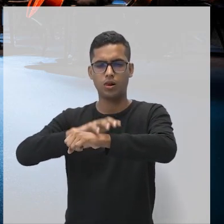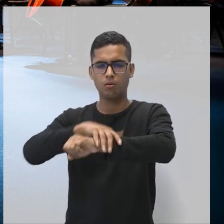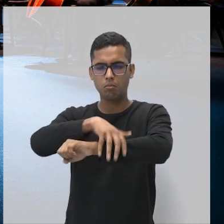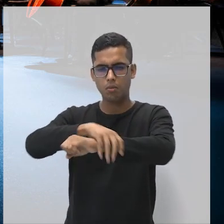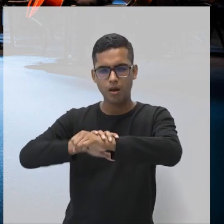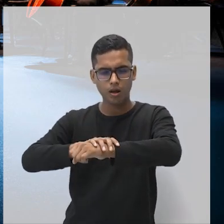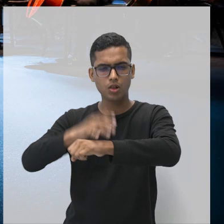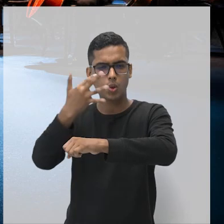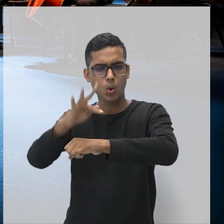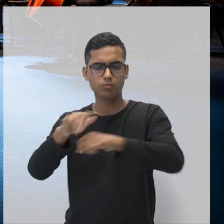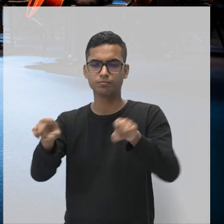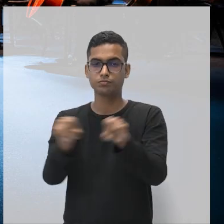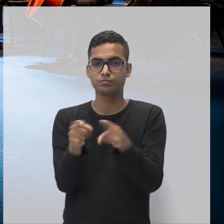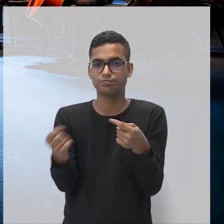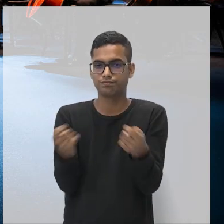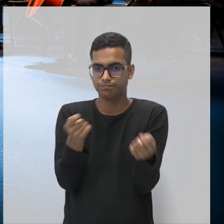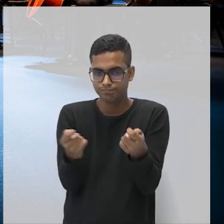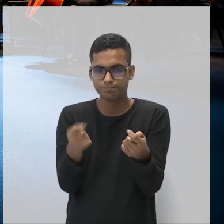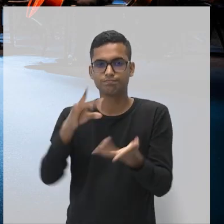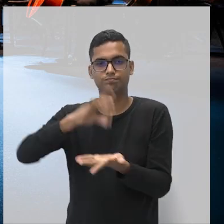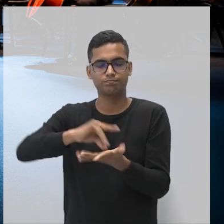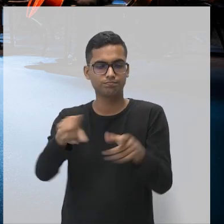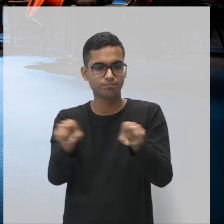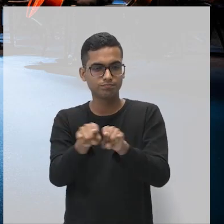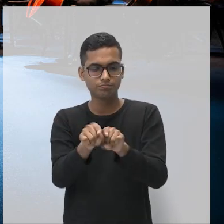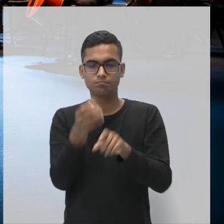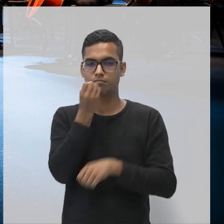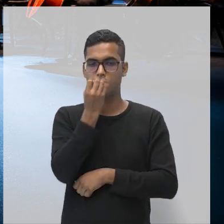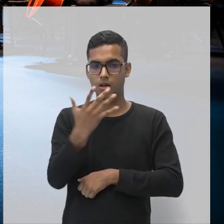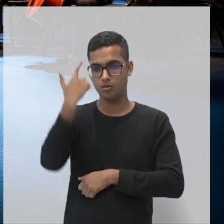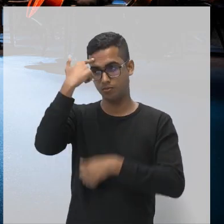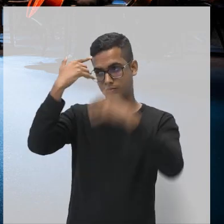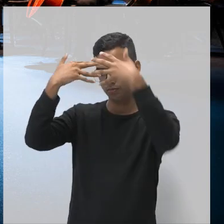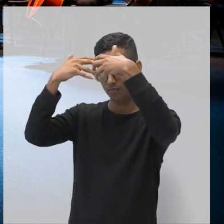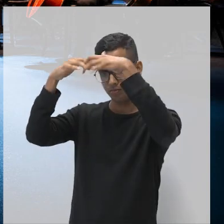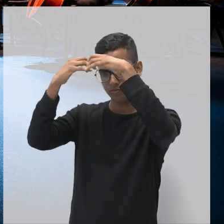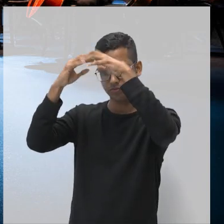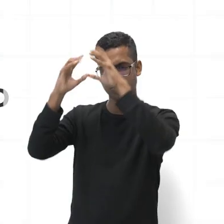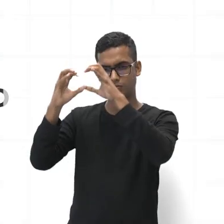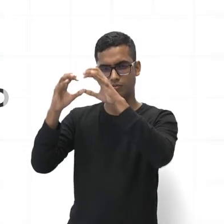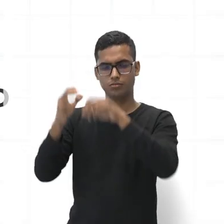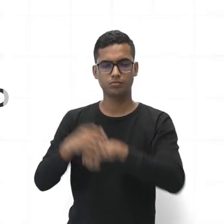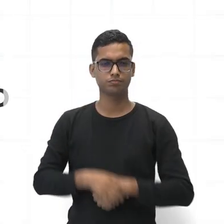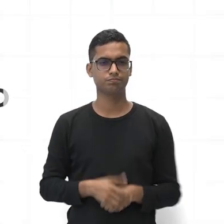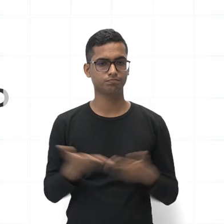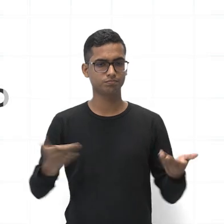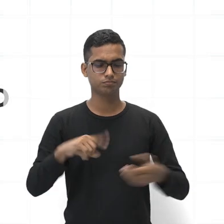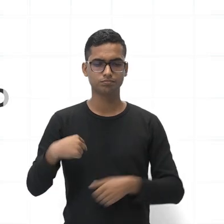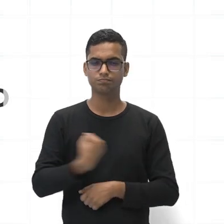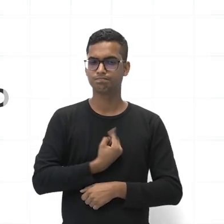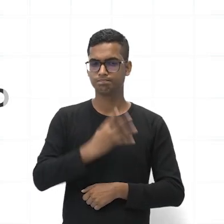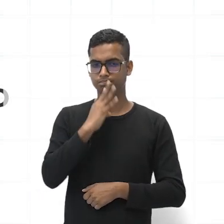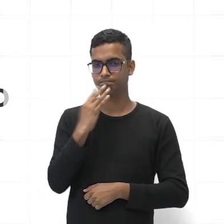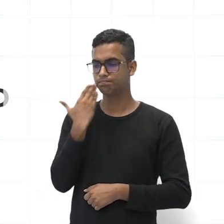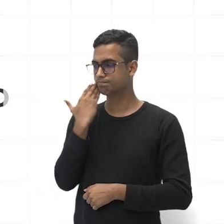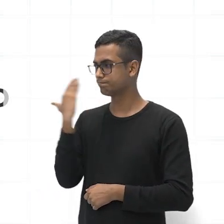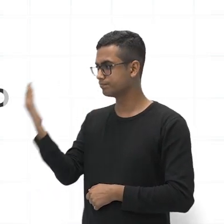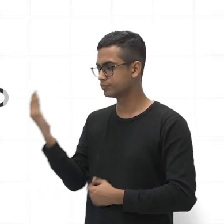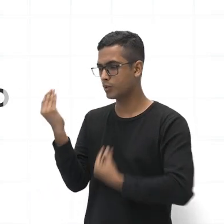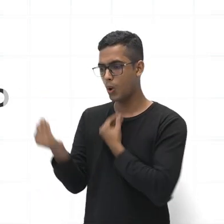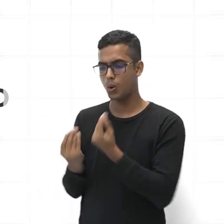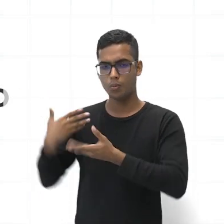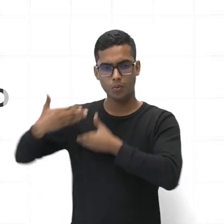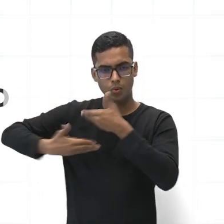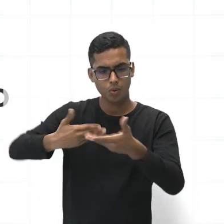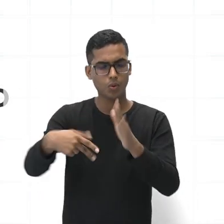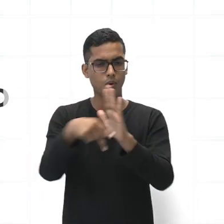ser controlado. Vamos conhecer melhor essas conexões? Convido a vocês agora a entender o